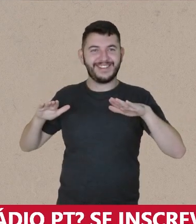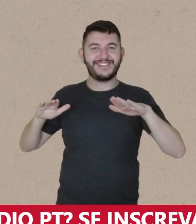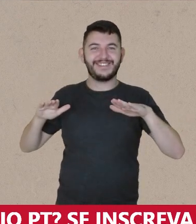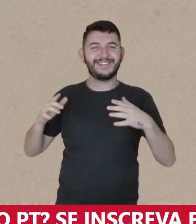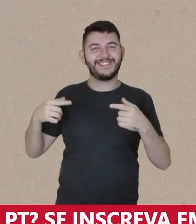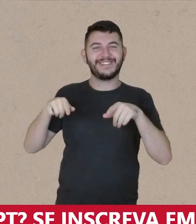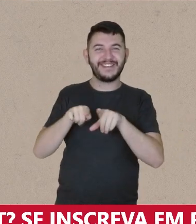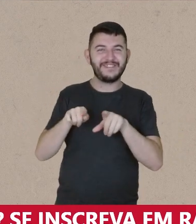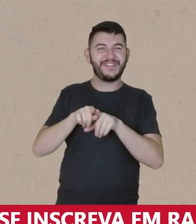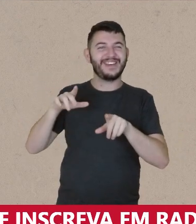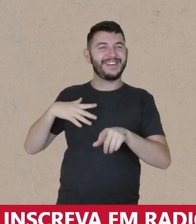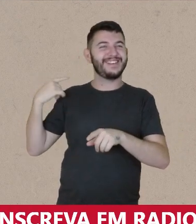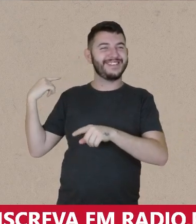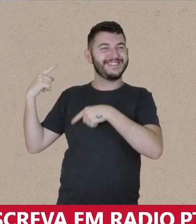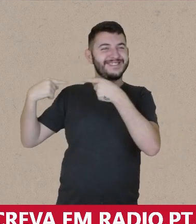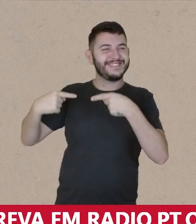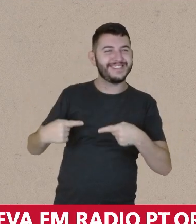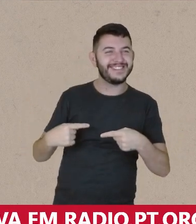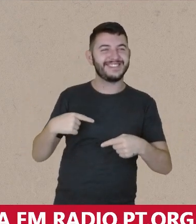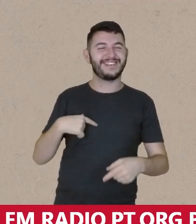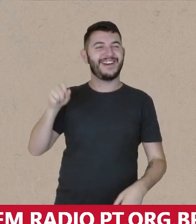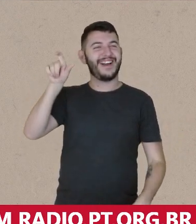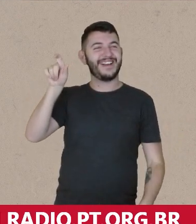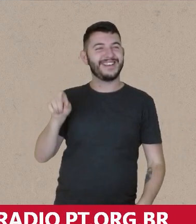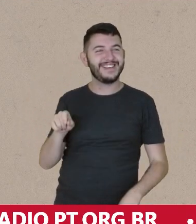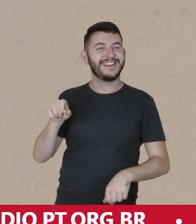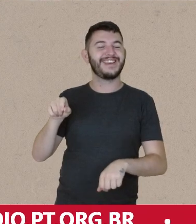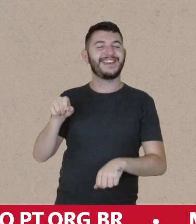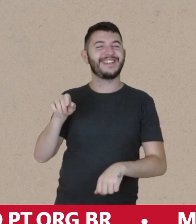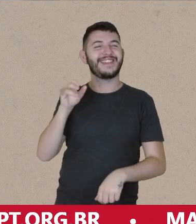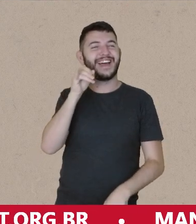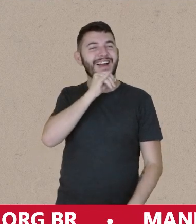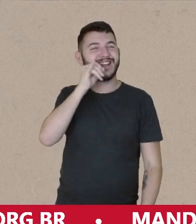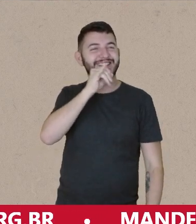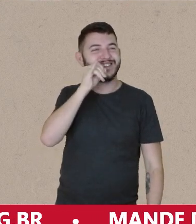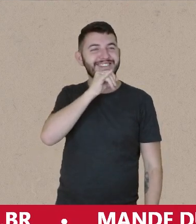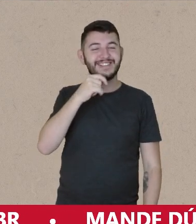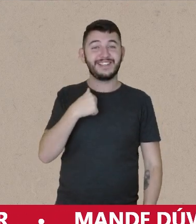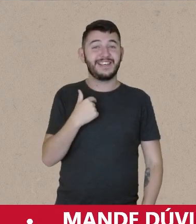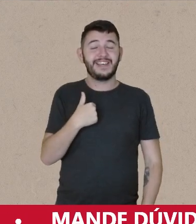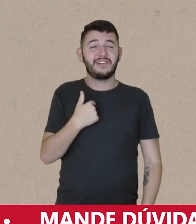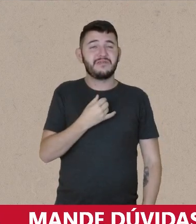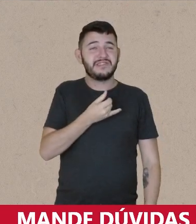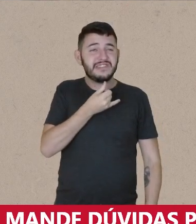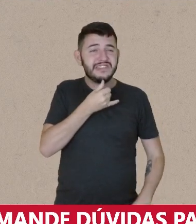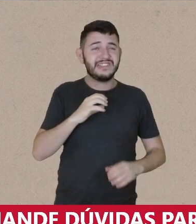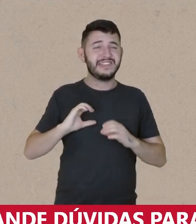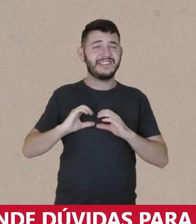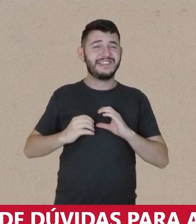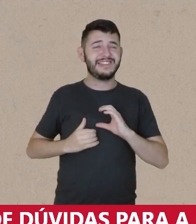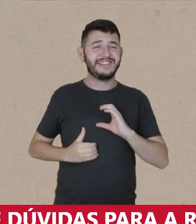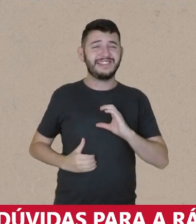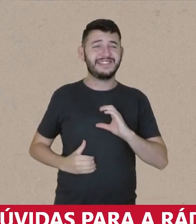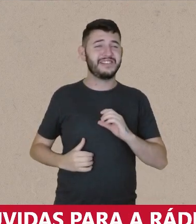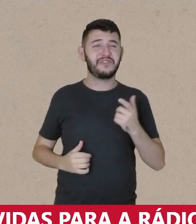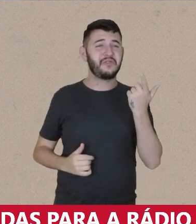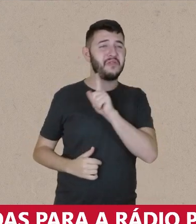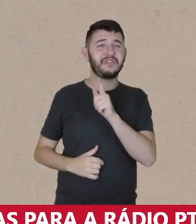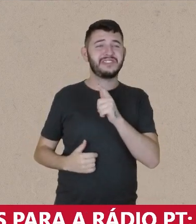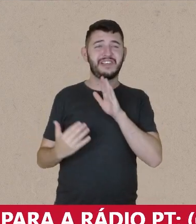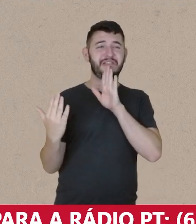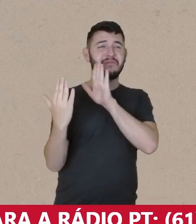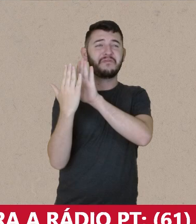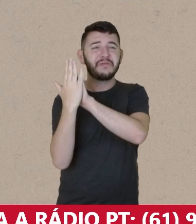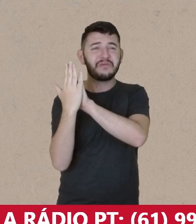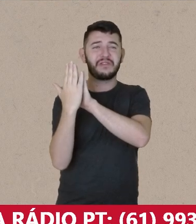italiano. Fiquei muito triste, porque não pude vê-lo, né? Só falei por ele por videoconferência quando ele estava no hospital. Mas